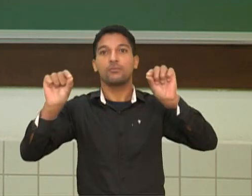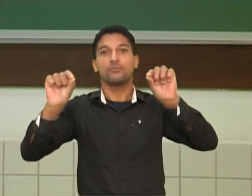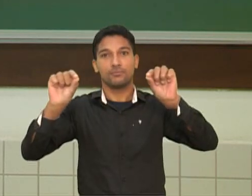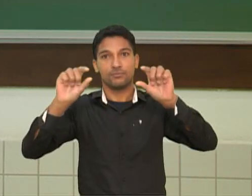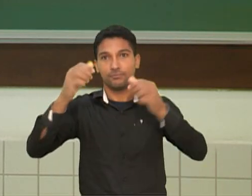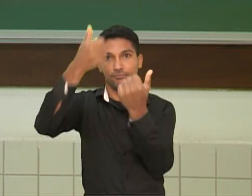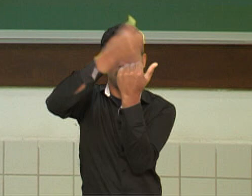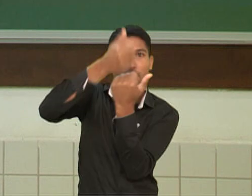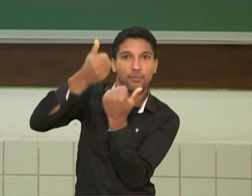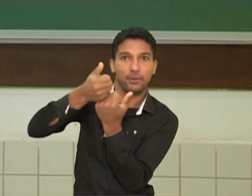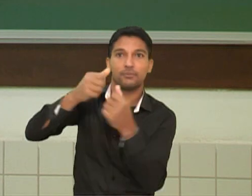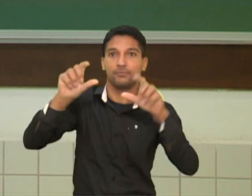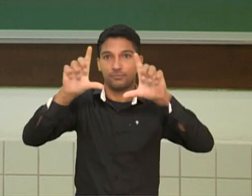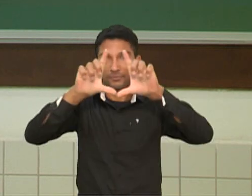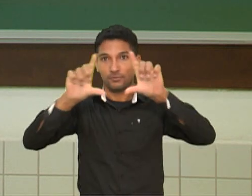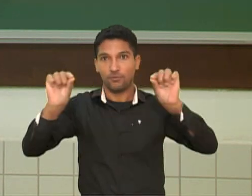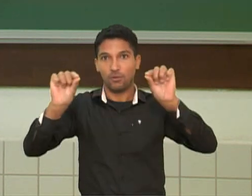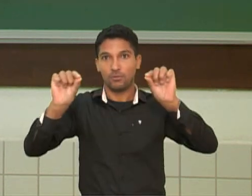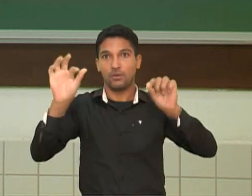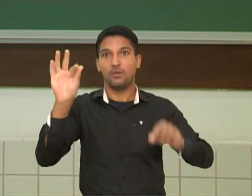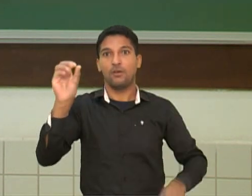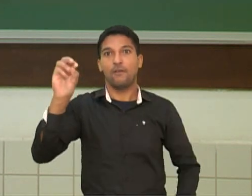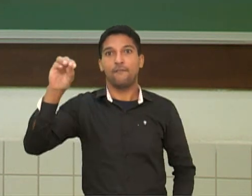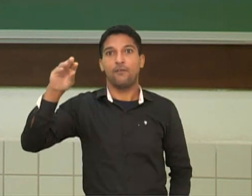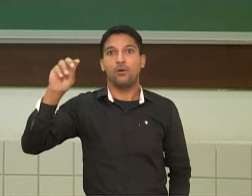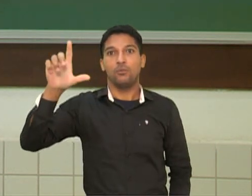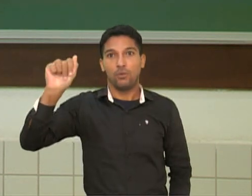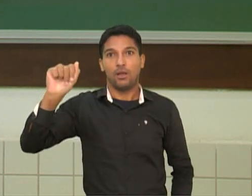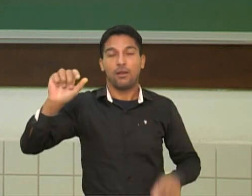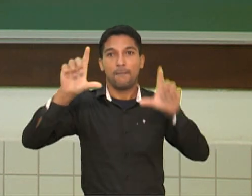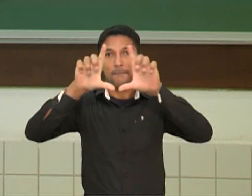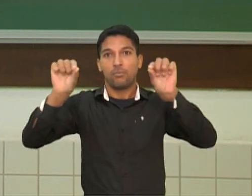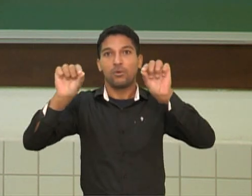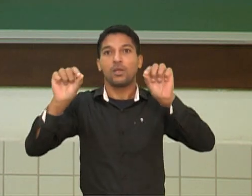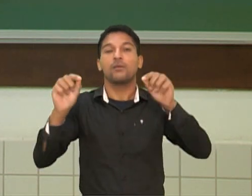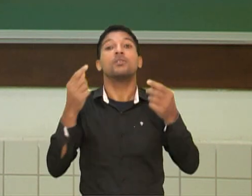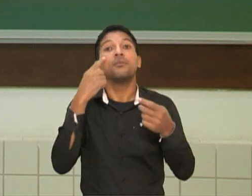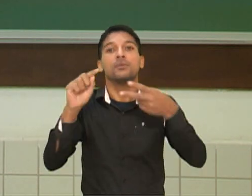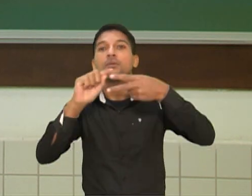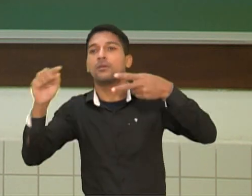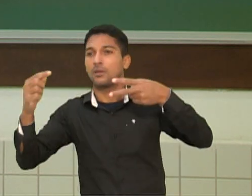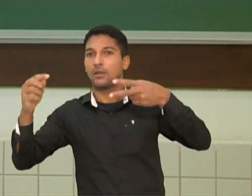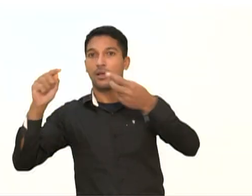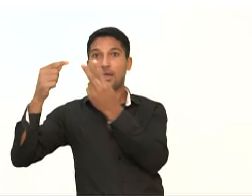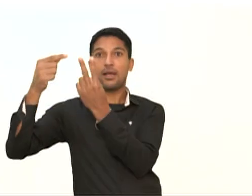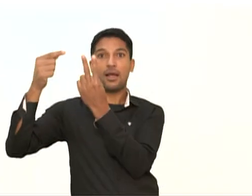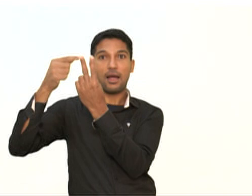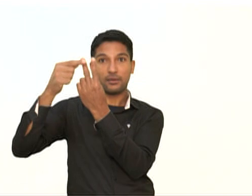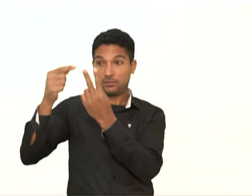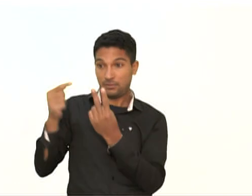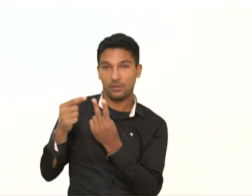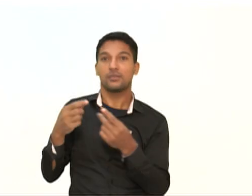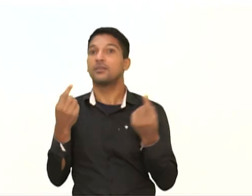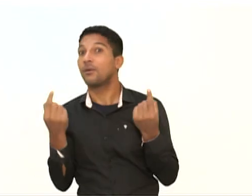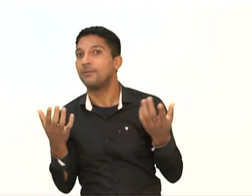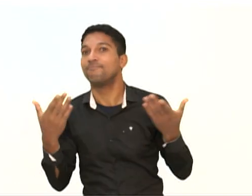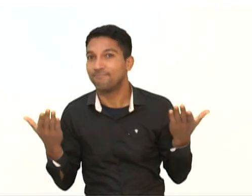Você vai direto para a fórmula resolutiva para você me dizer quais são as raízes dessa equação, ok?